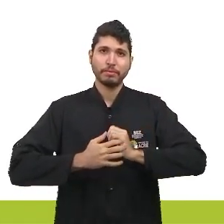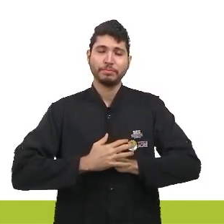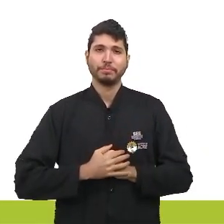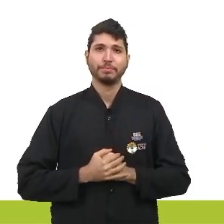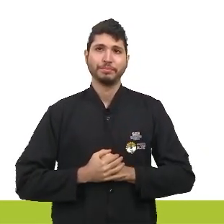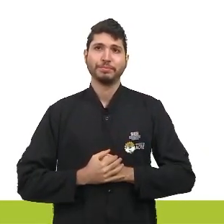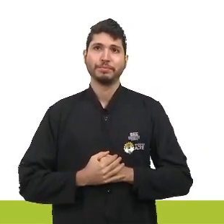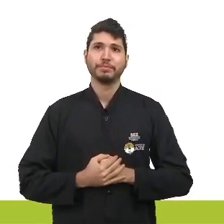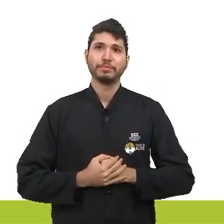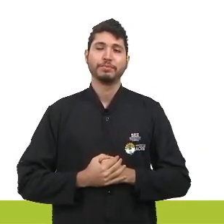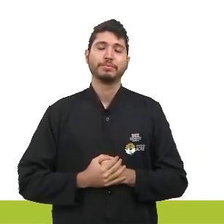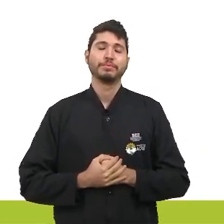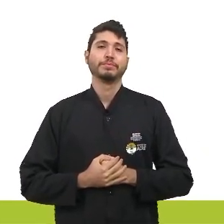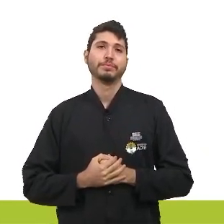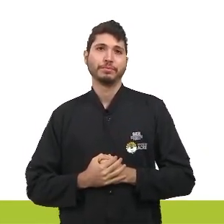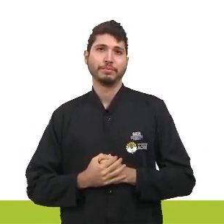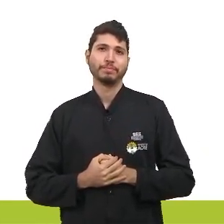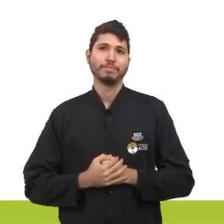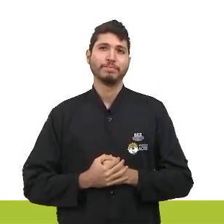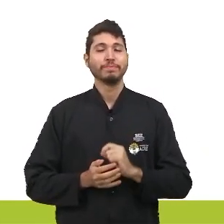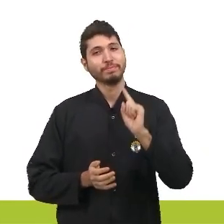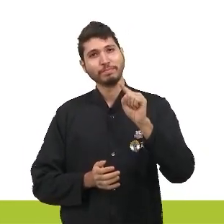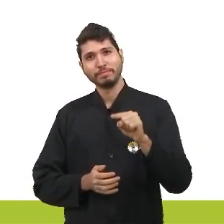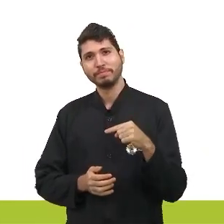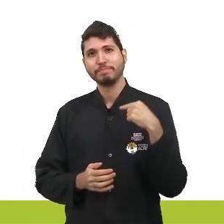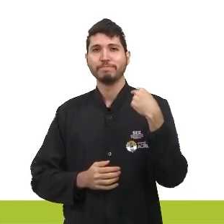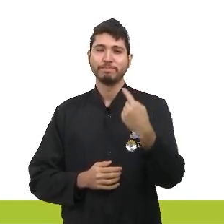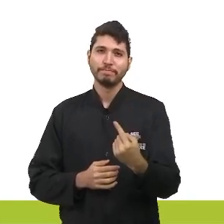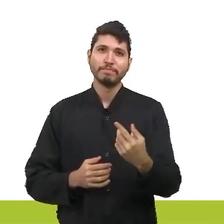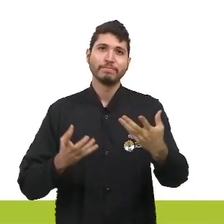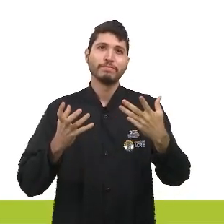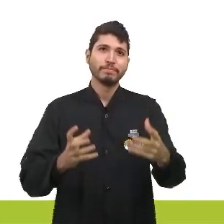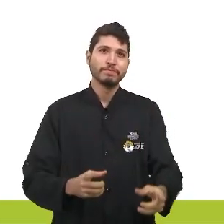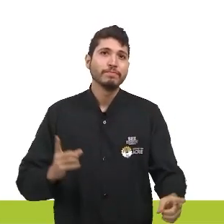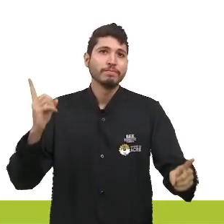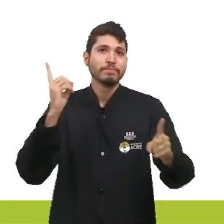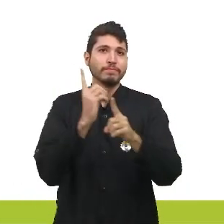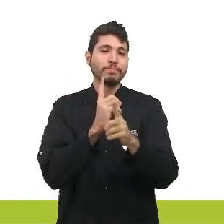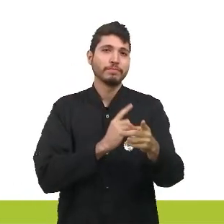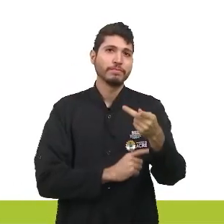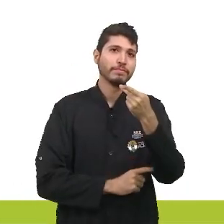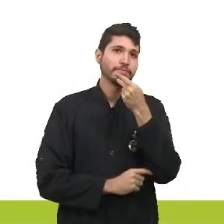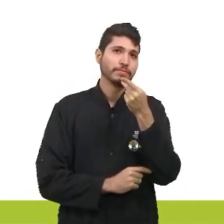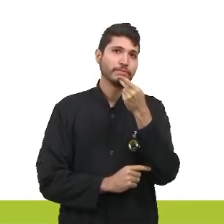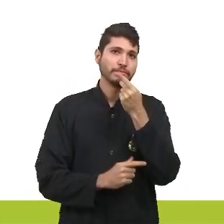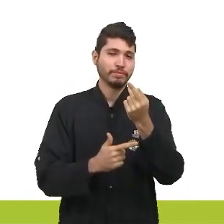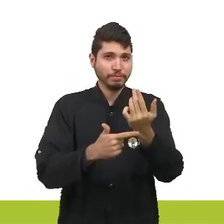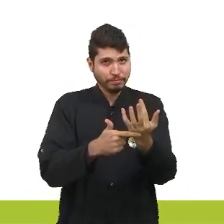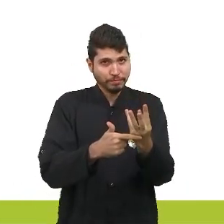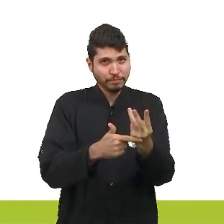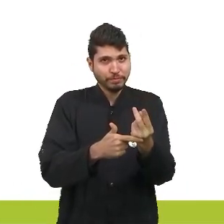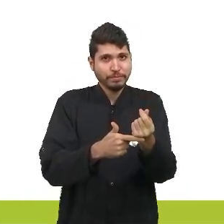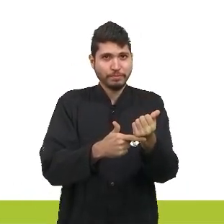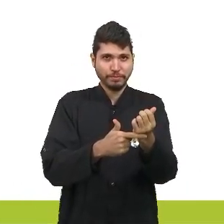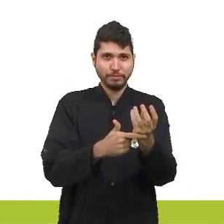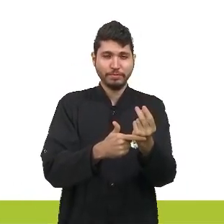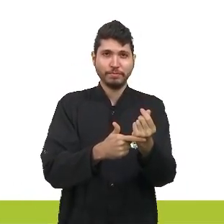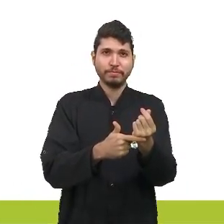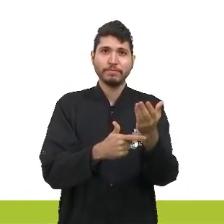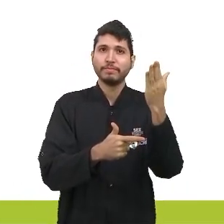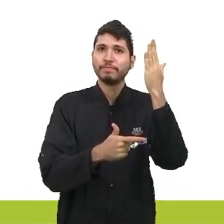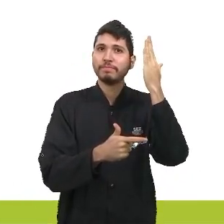Vamos voltar. Agora, eu quero a probabilidade de ser algebrista, sabendo que